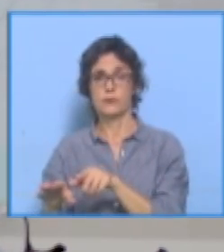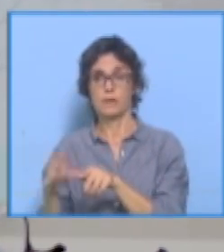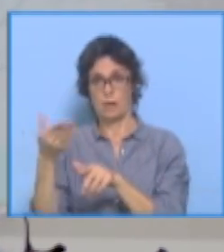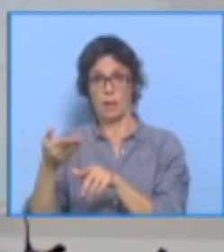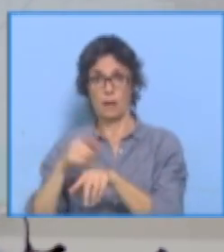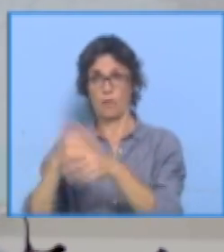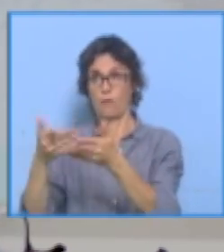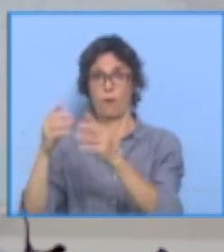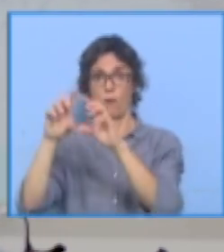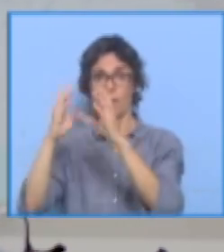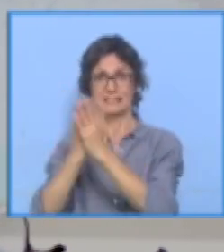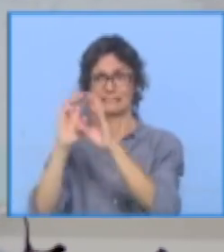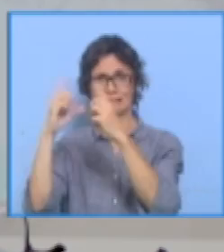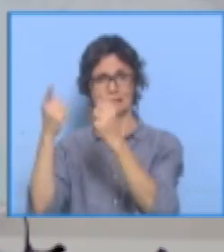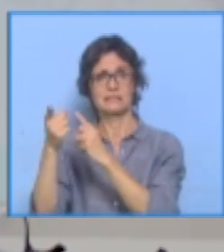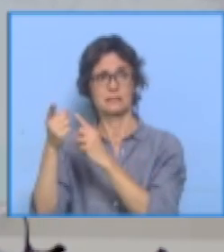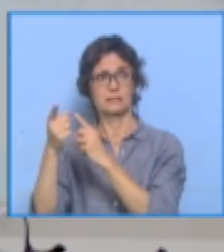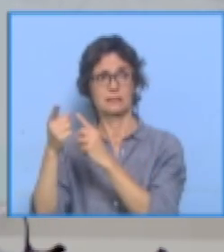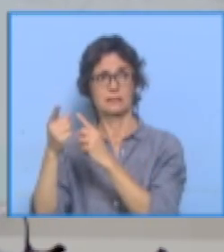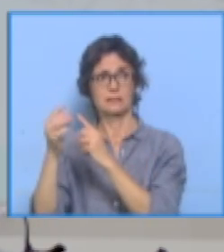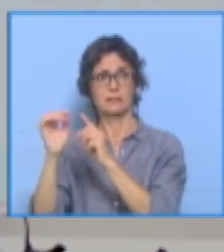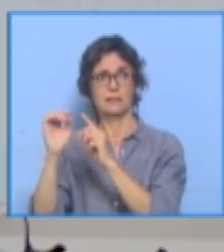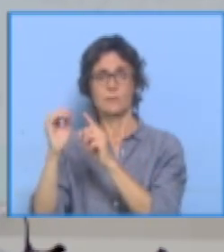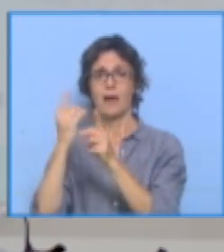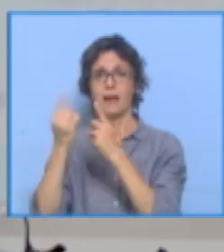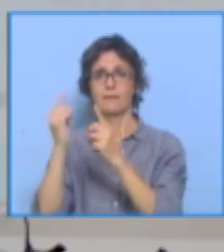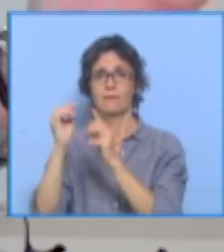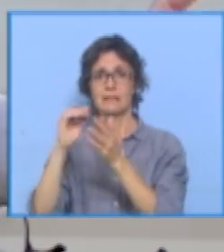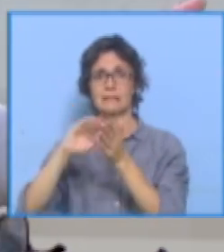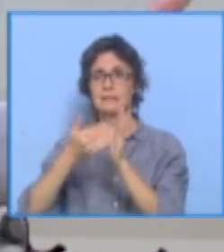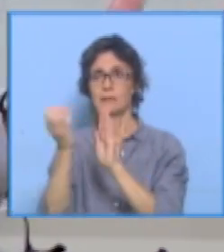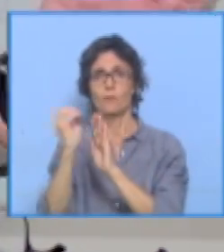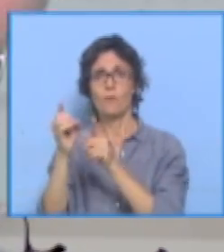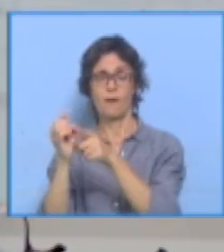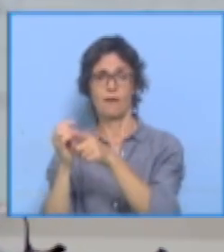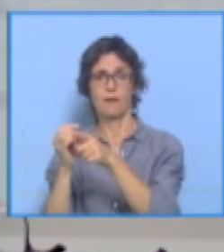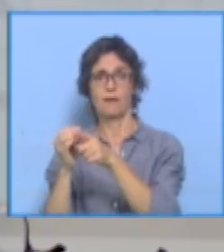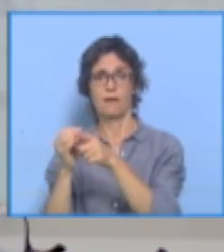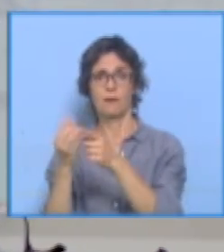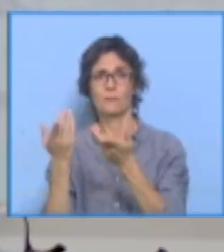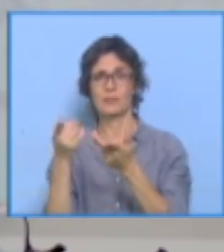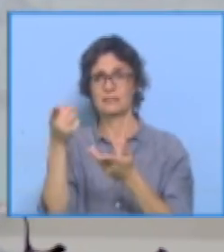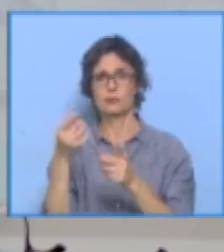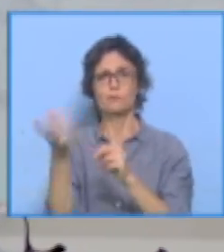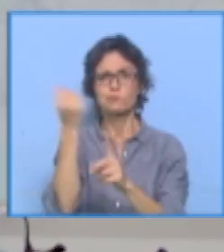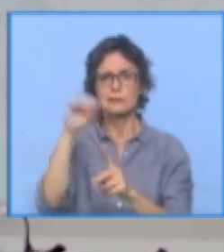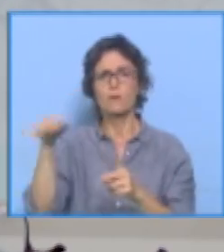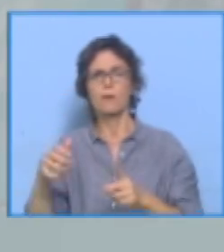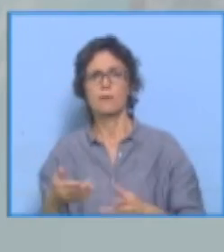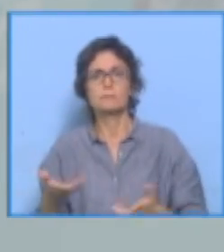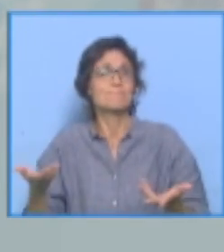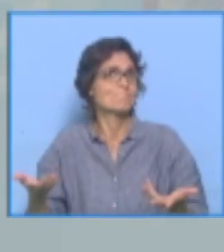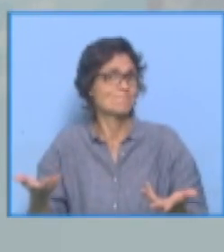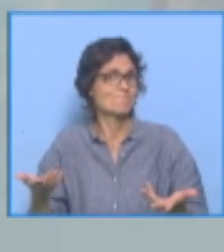secundário, uma vez na vida, X anos. Para esses, ou se ganhou ou se perdeu. Isso depois tem uma repercussão enorme na